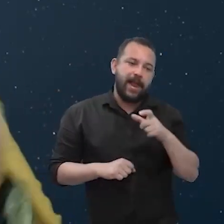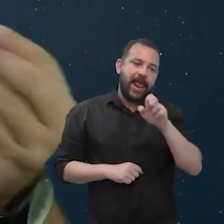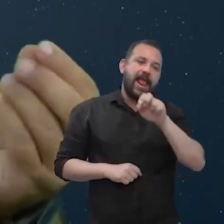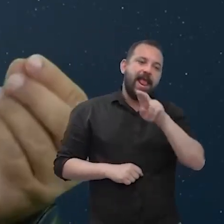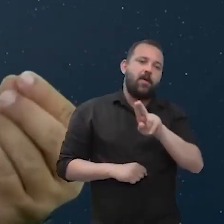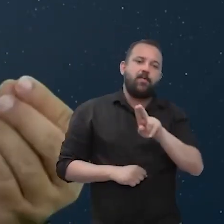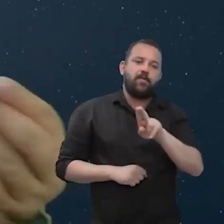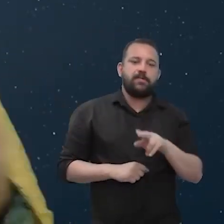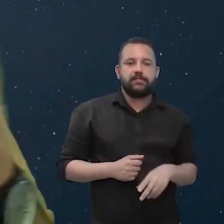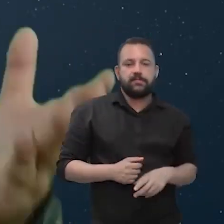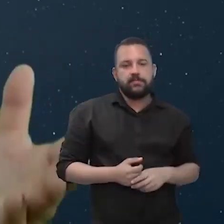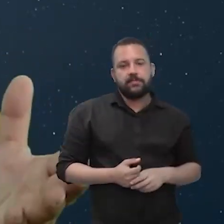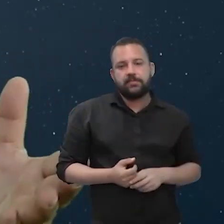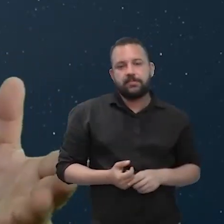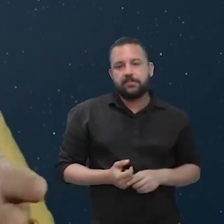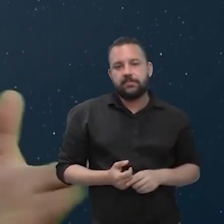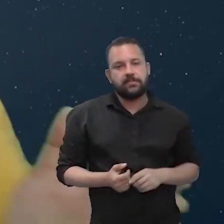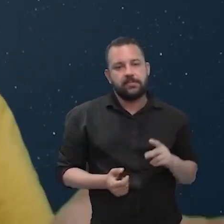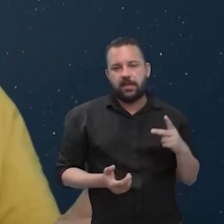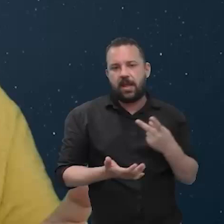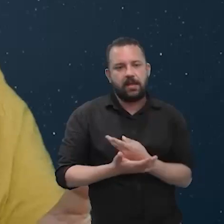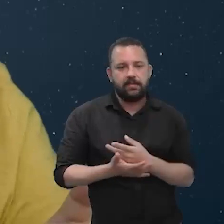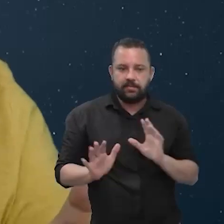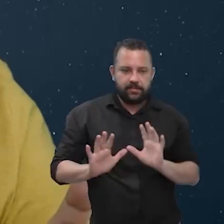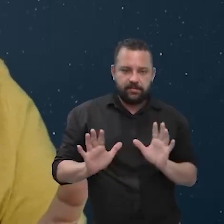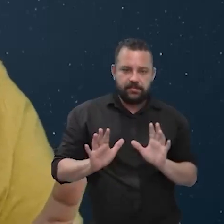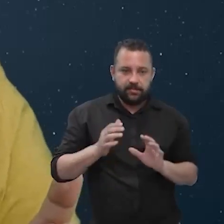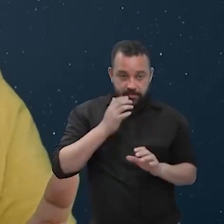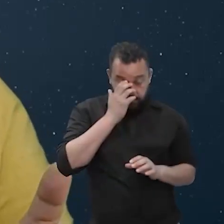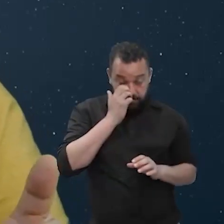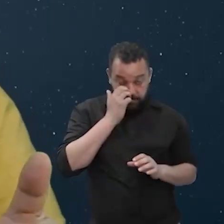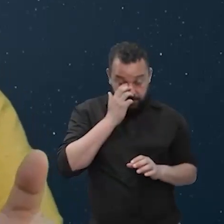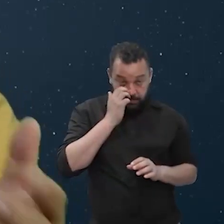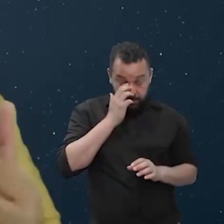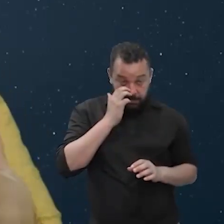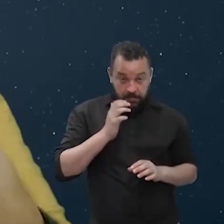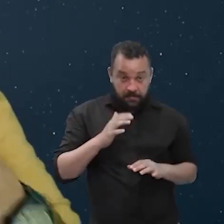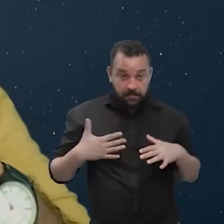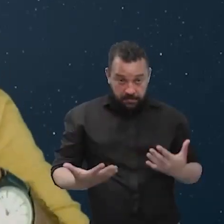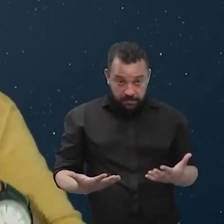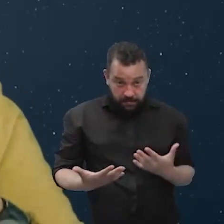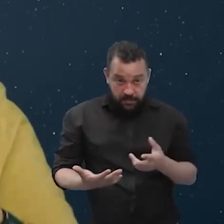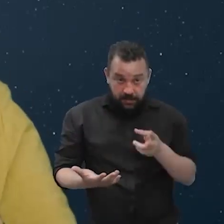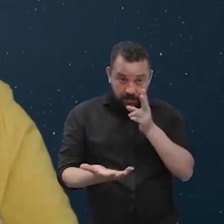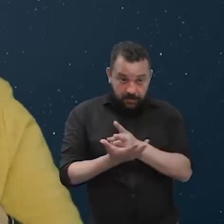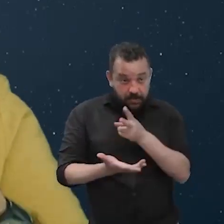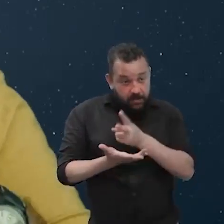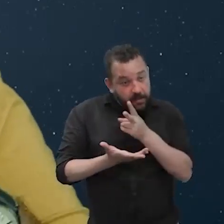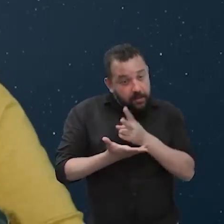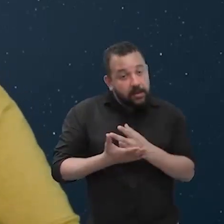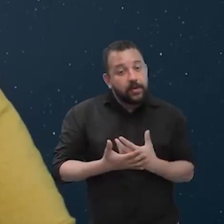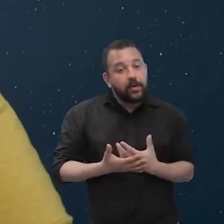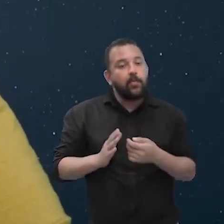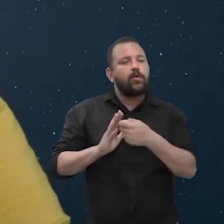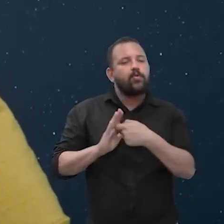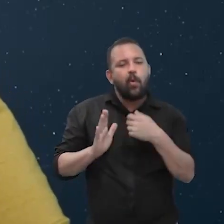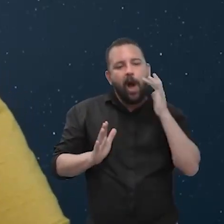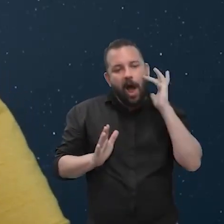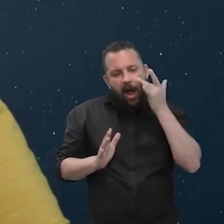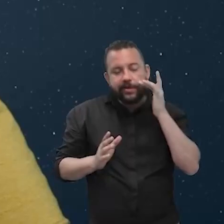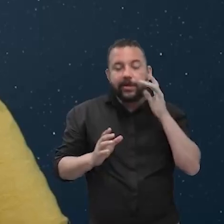aparecer verbos e pronomes na primeira pessoa, não é função expressiva. Não, não é assim, tá? Então, é sempre o que o autor acha, o que ele